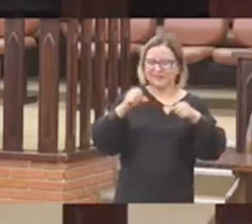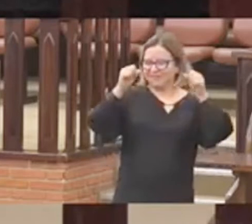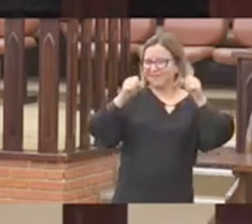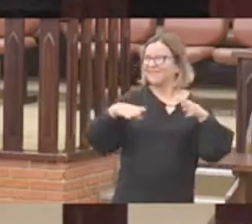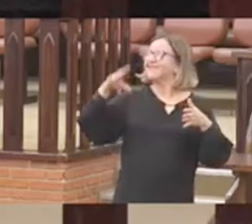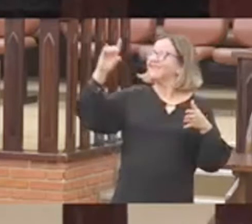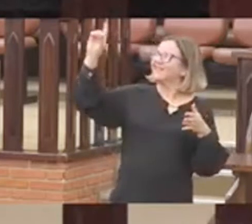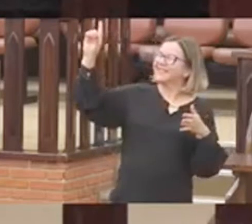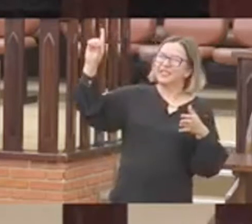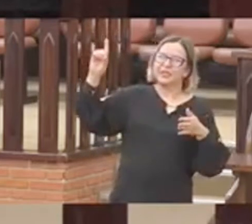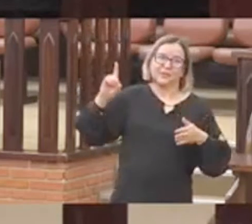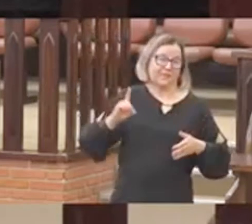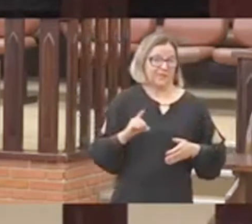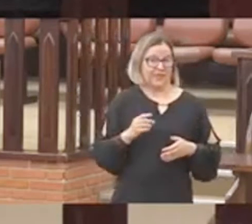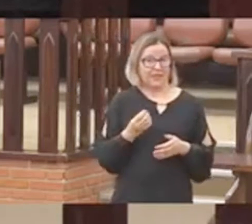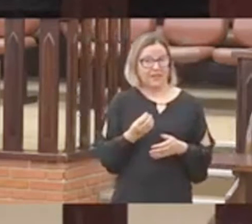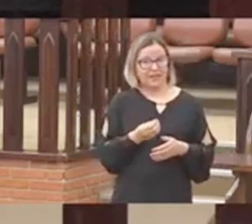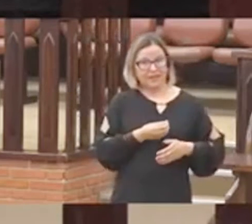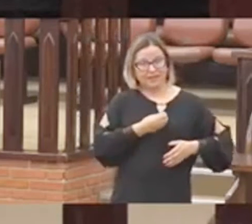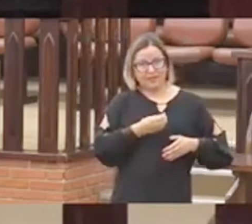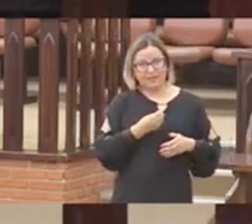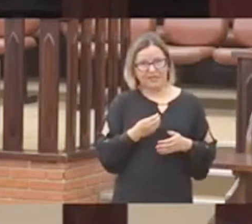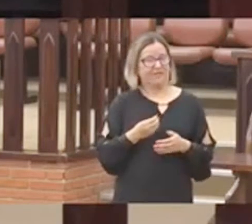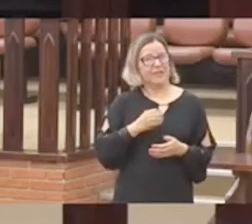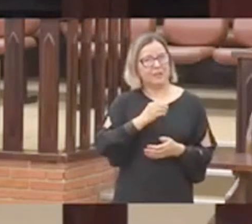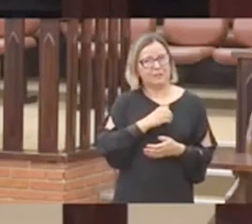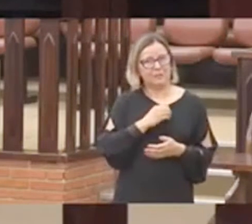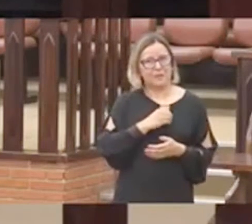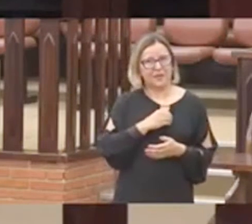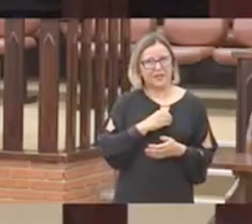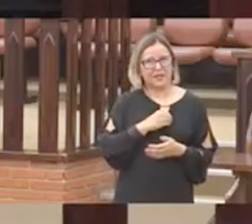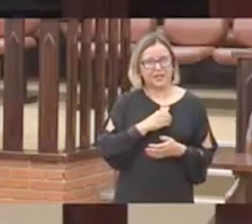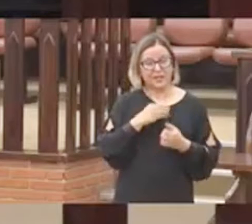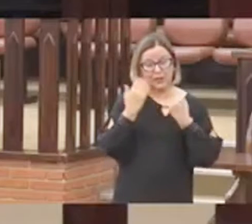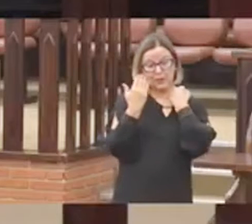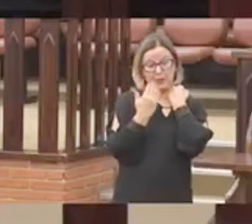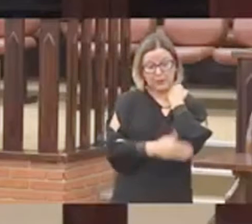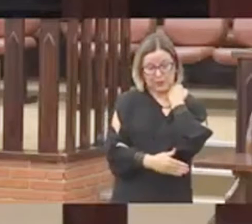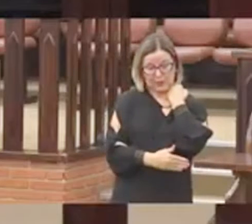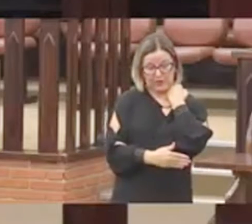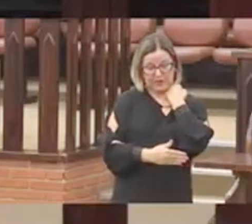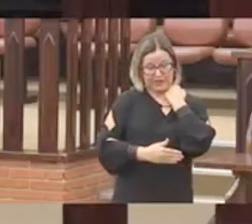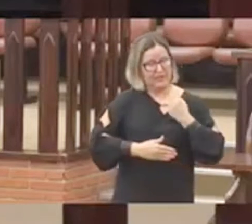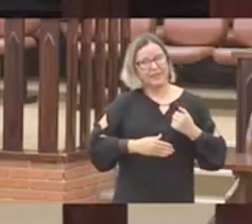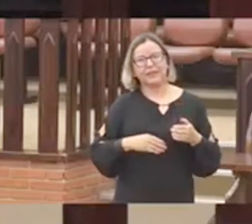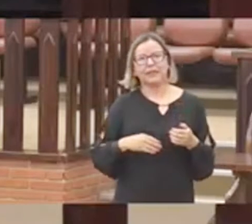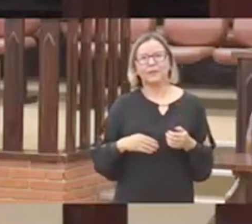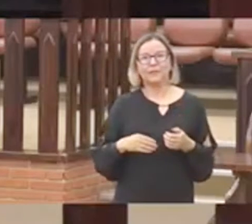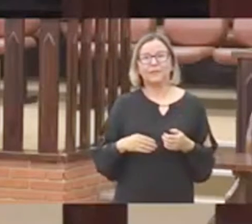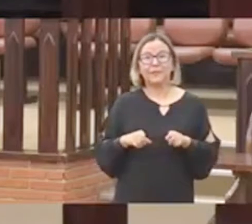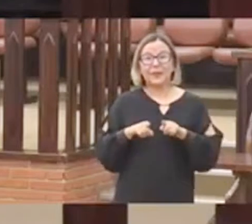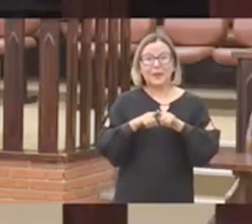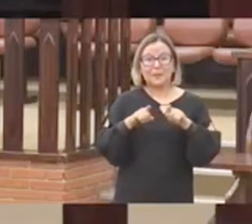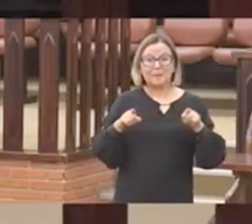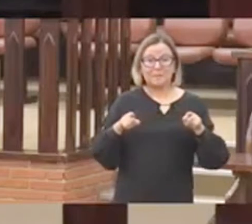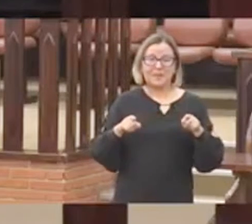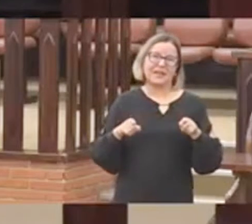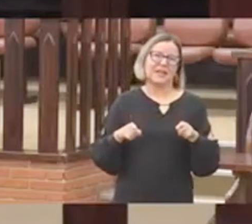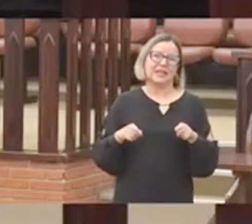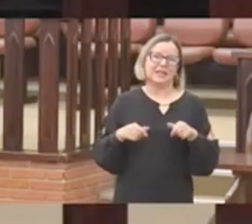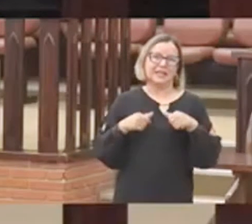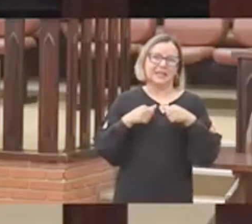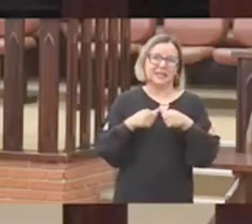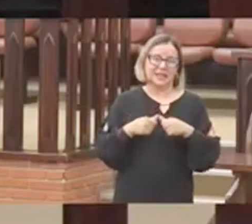e condenado ao isolamento eterno. Todavia, este tipo de distanciamento e